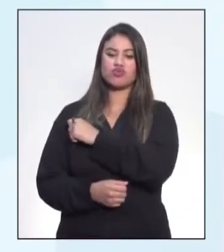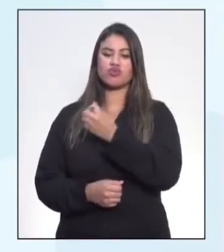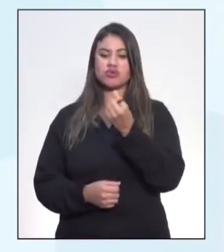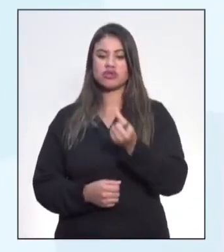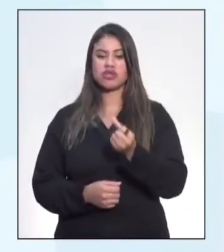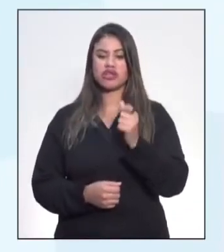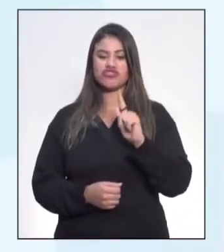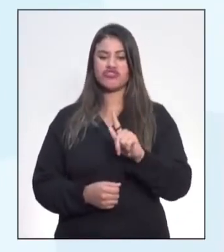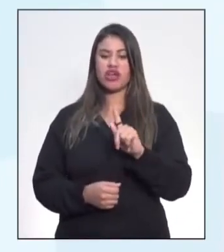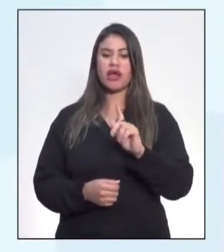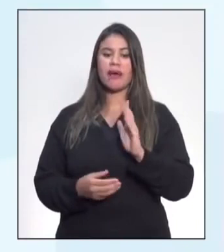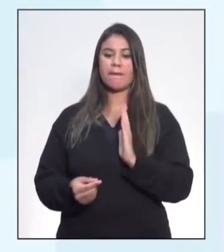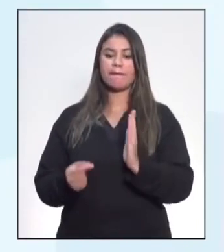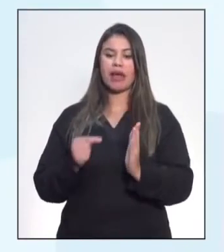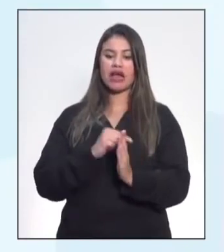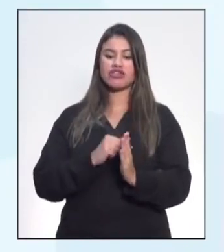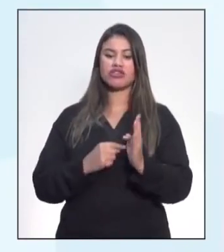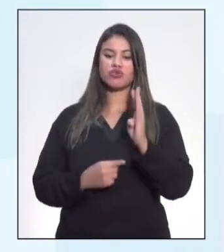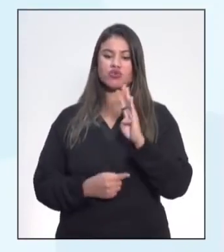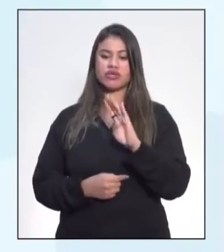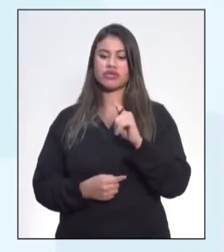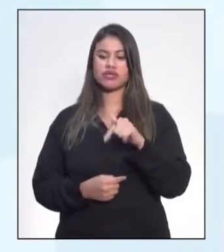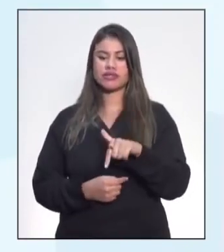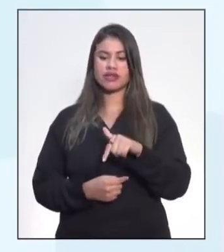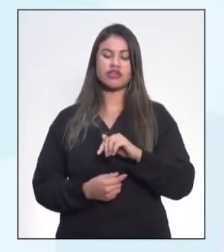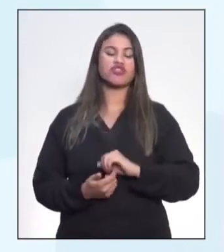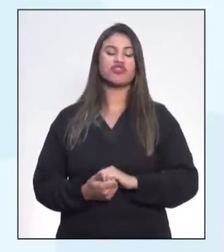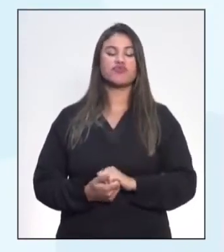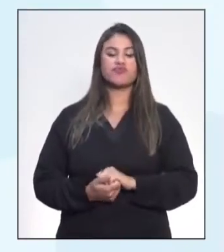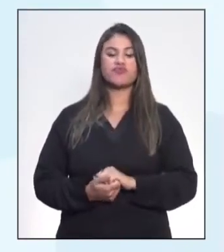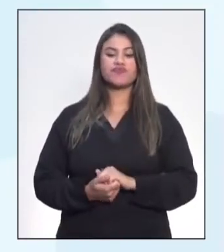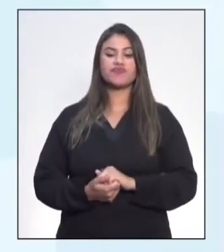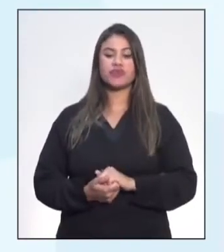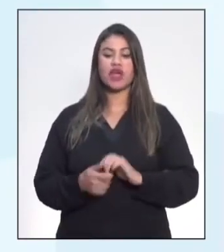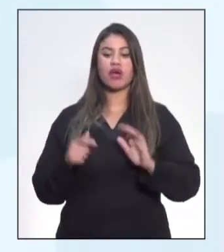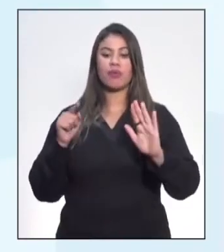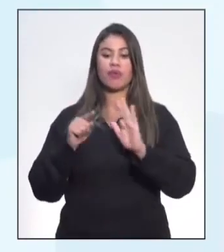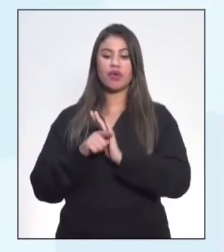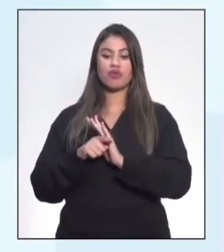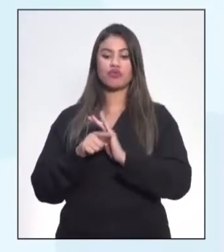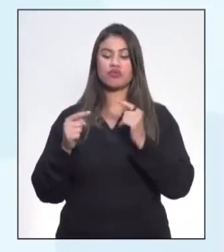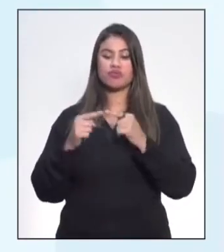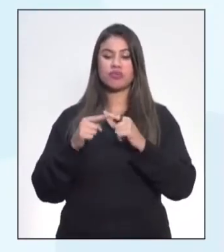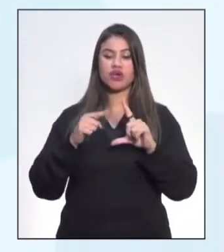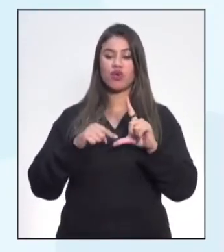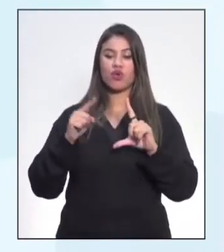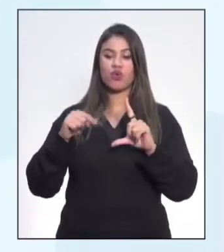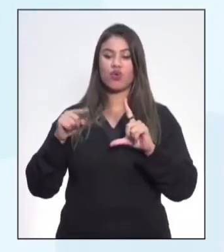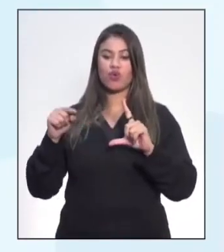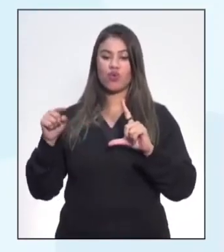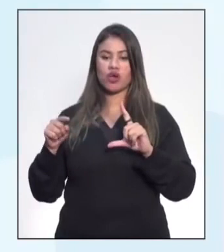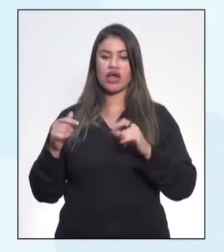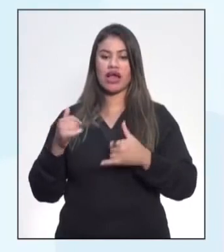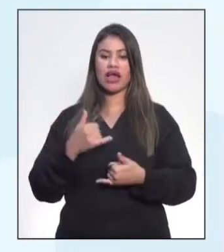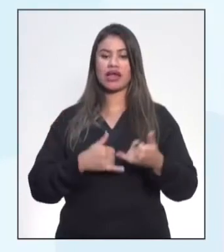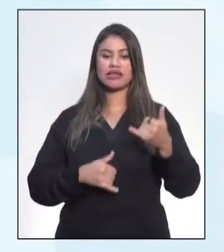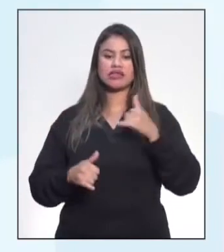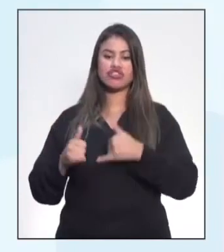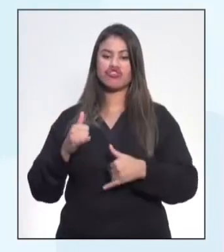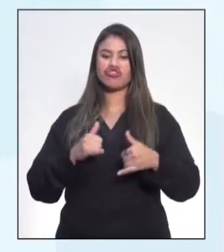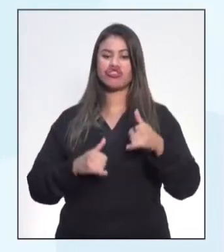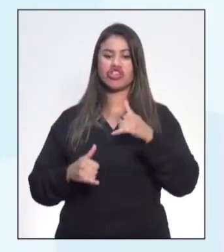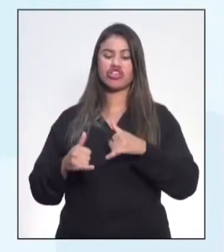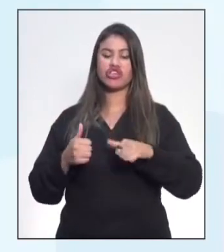da página 47. Aí, a primeira pergunta em relação a este gráfico. A energia